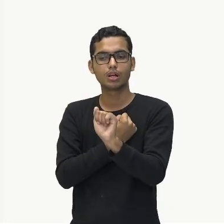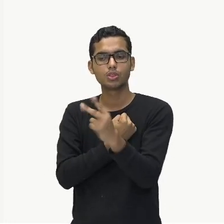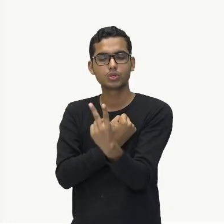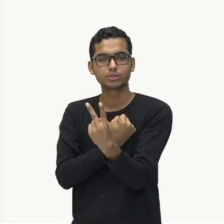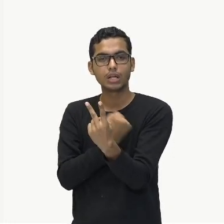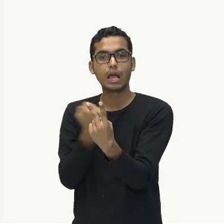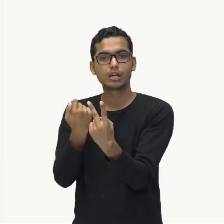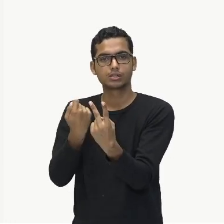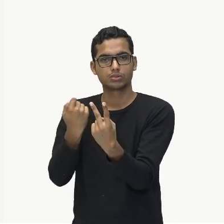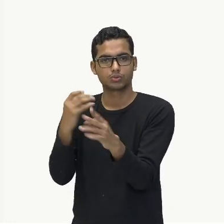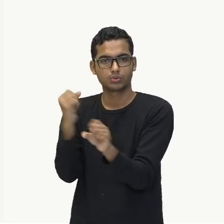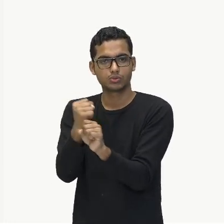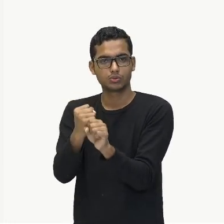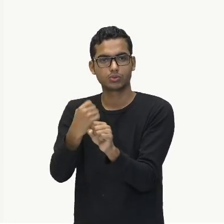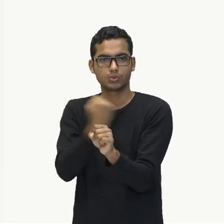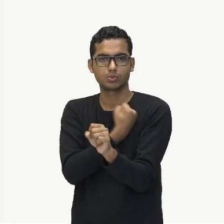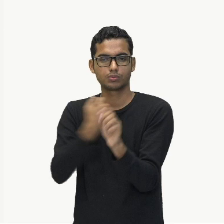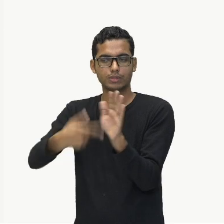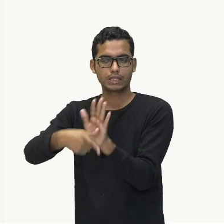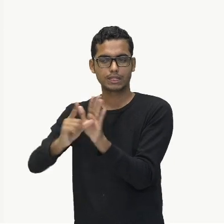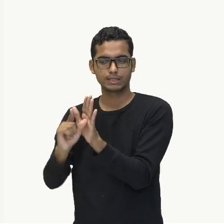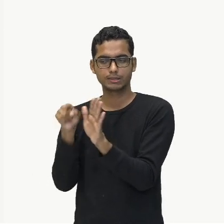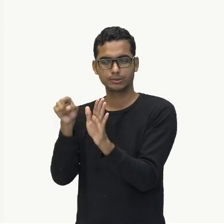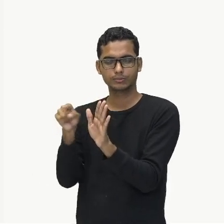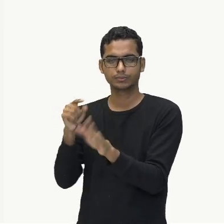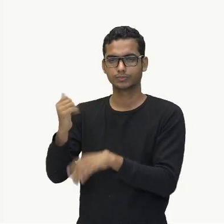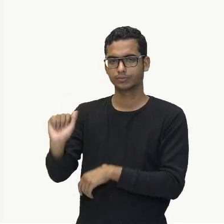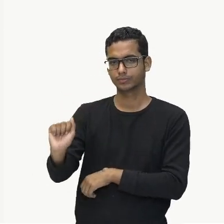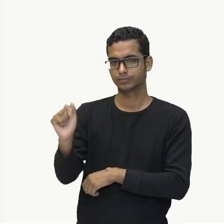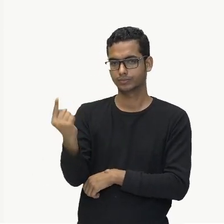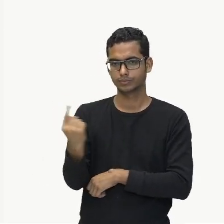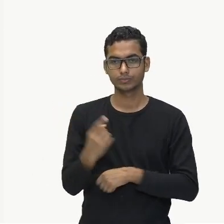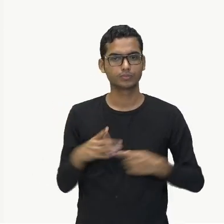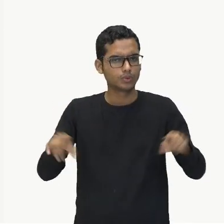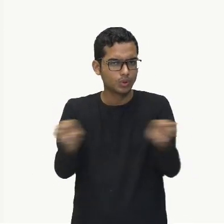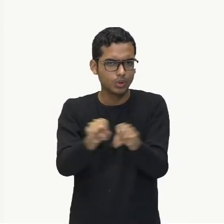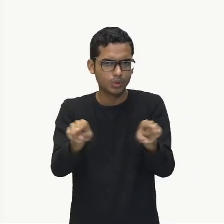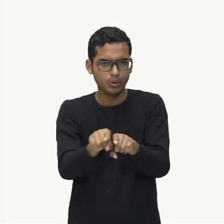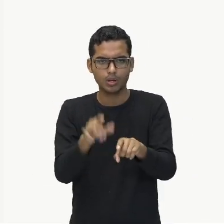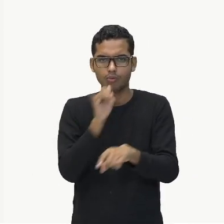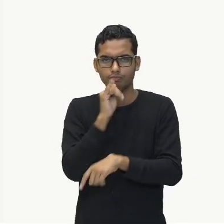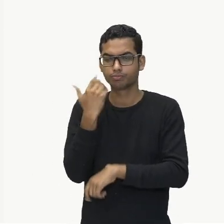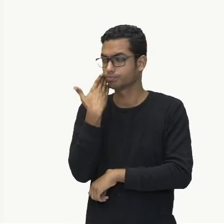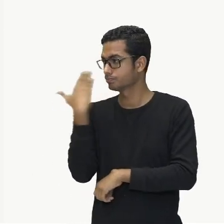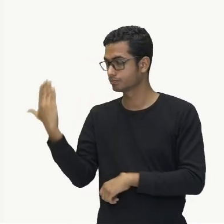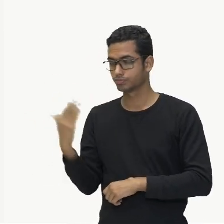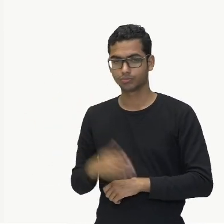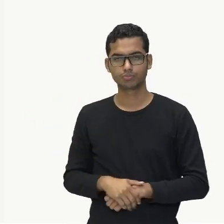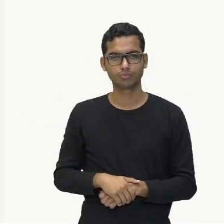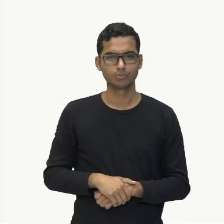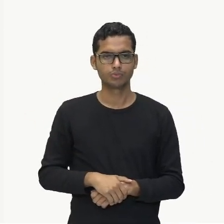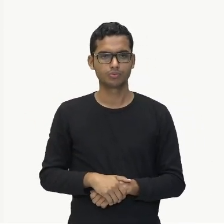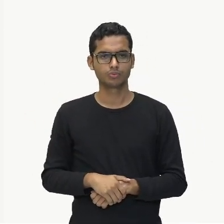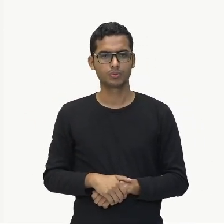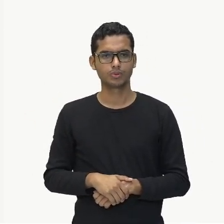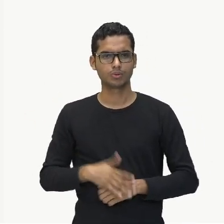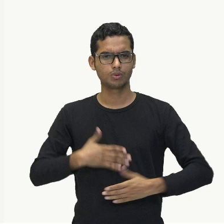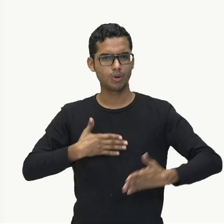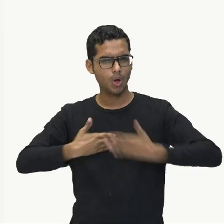Na nossa próxima cartela aqui, nós temos, né? Interpolar meios geométricos quaisquer,